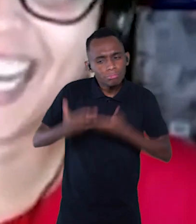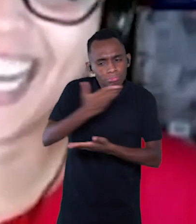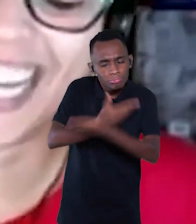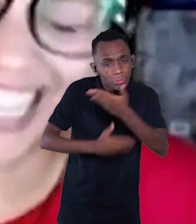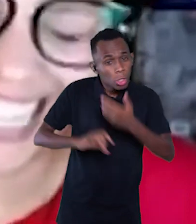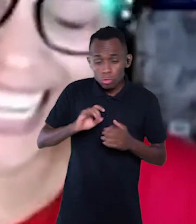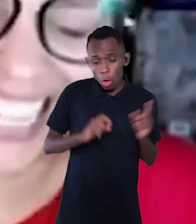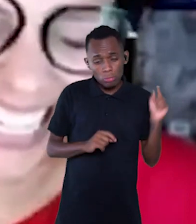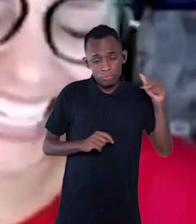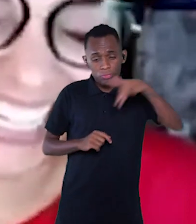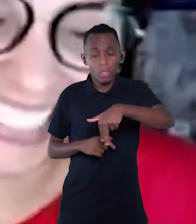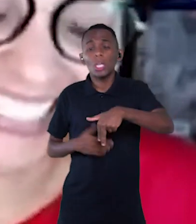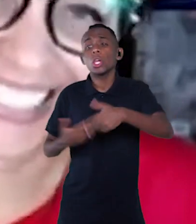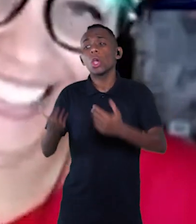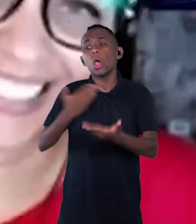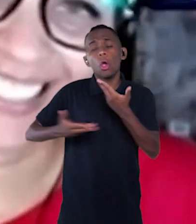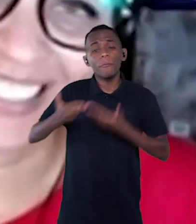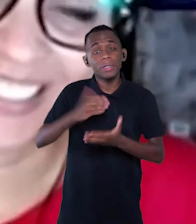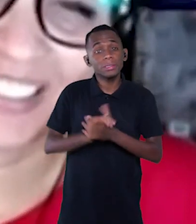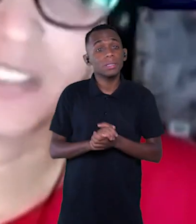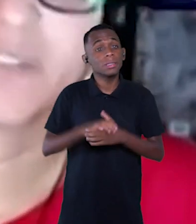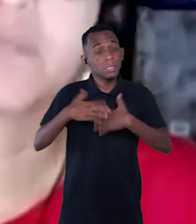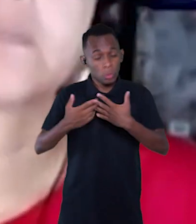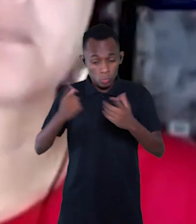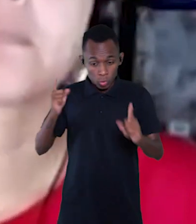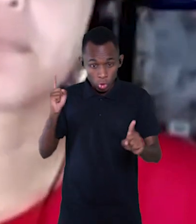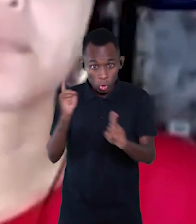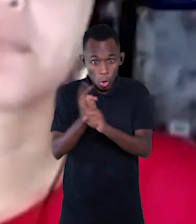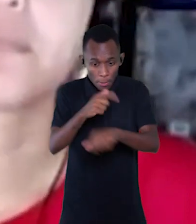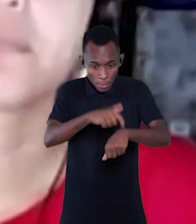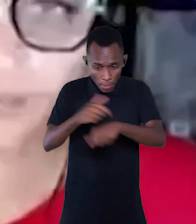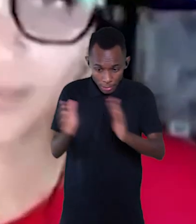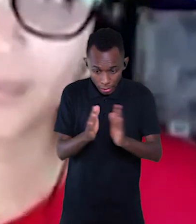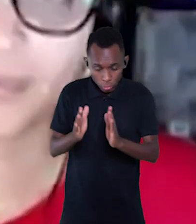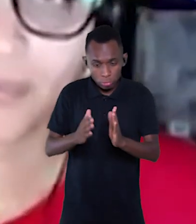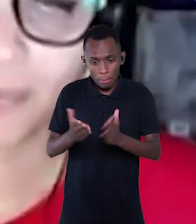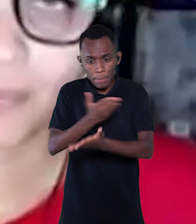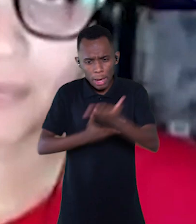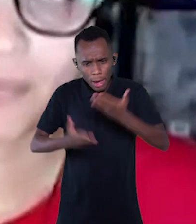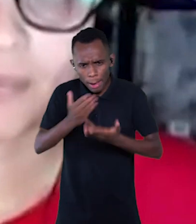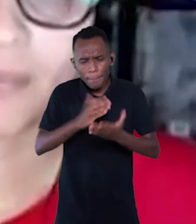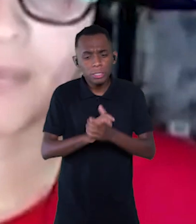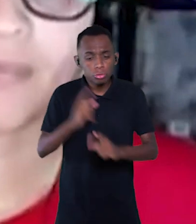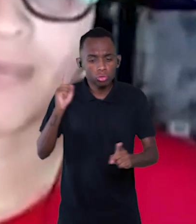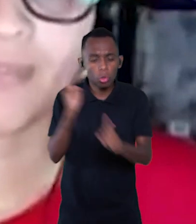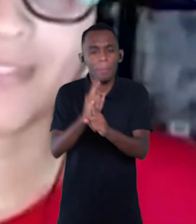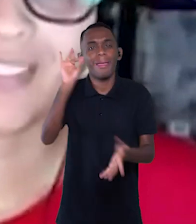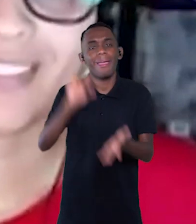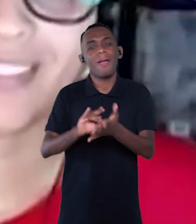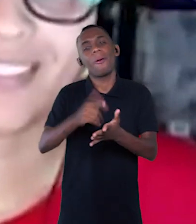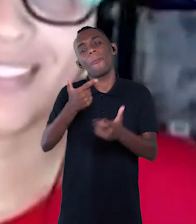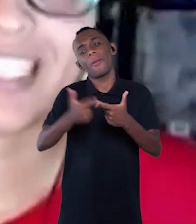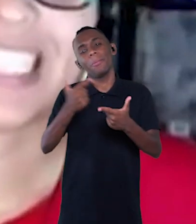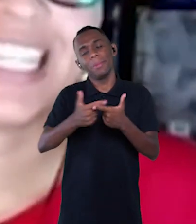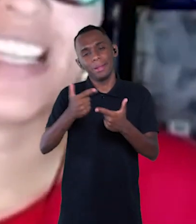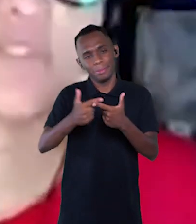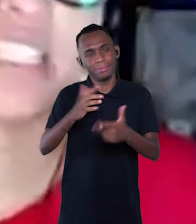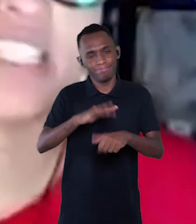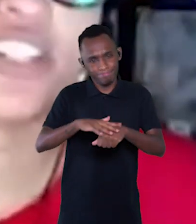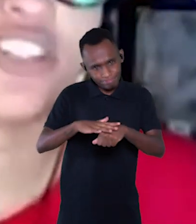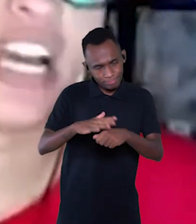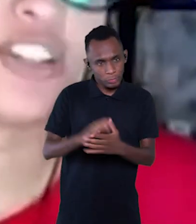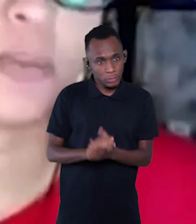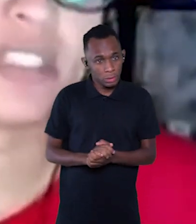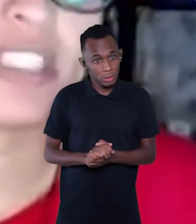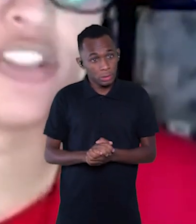só conversar. E ali no meio daquela conversa você descobre o que ela está precisando, né? Às vezes nem ela está sabendo direito o que tem, né? E às